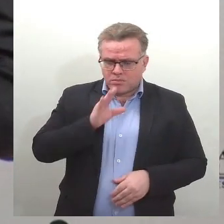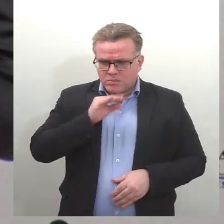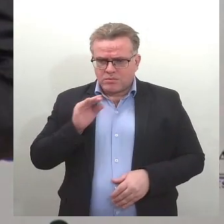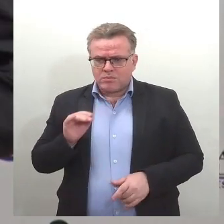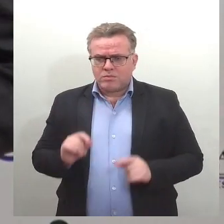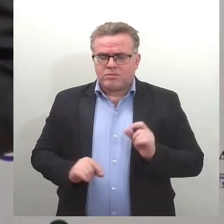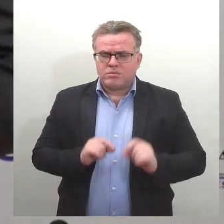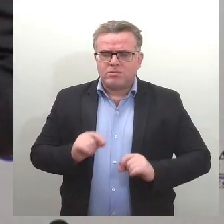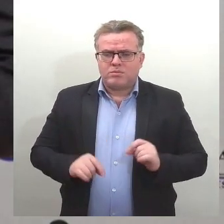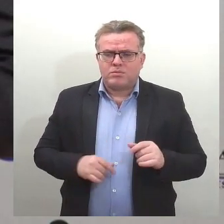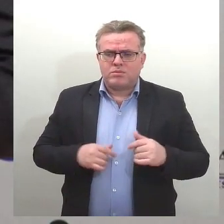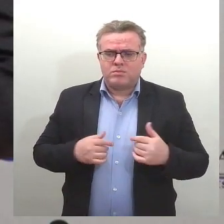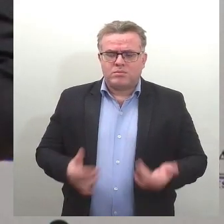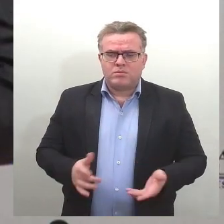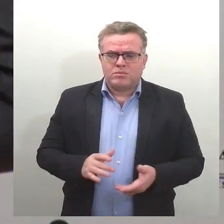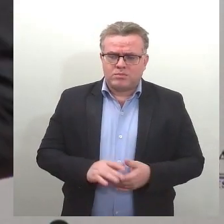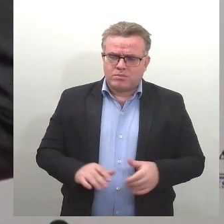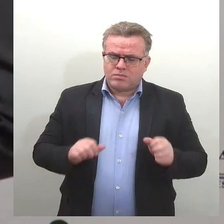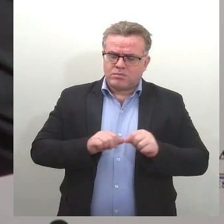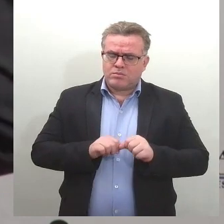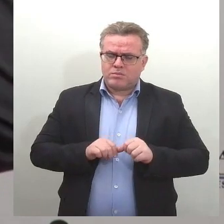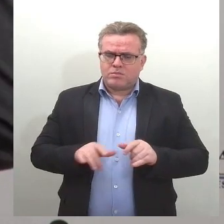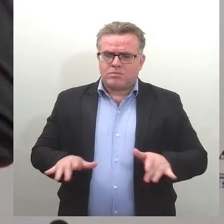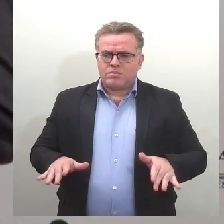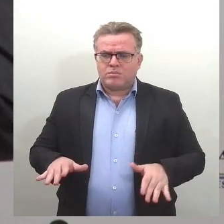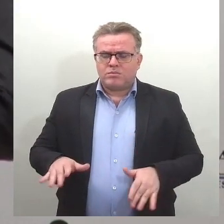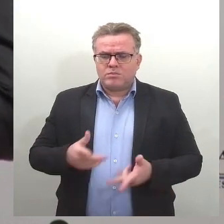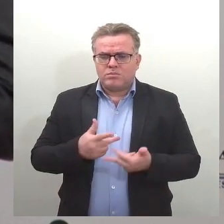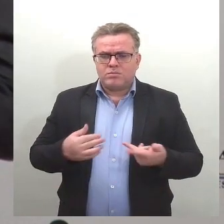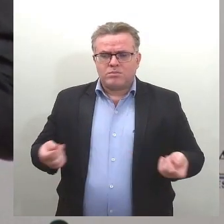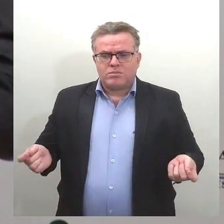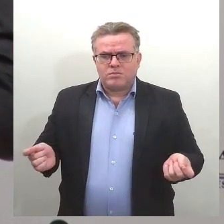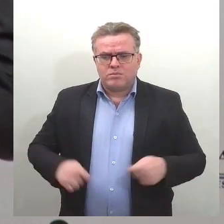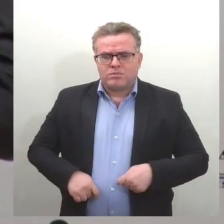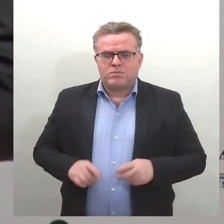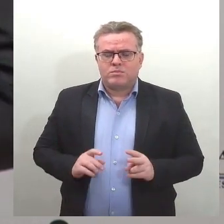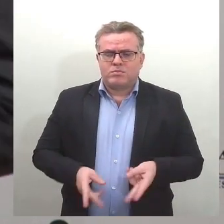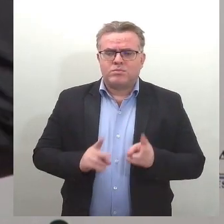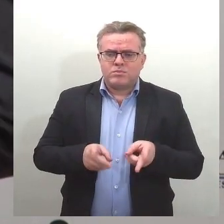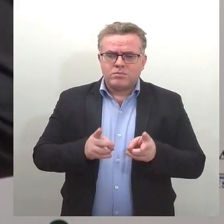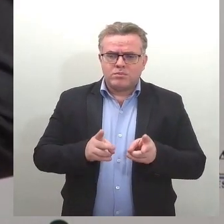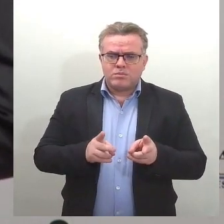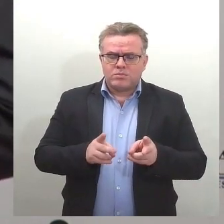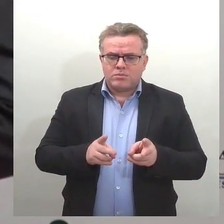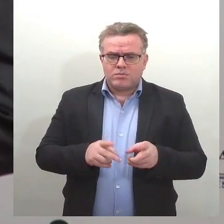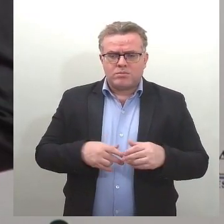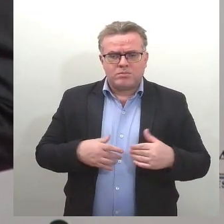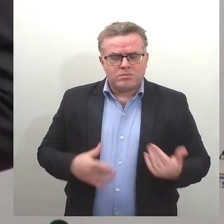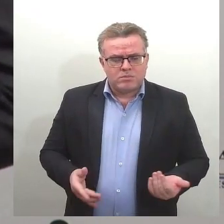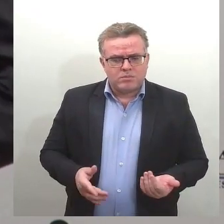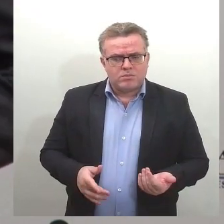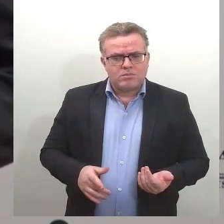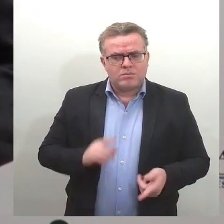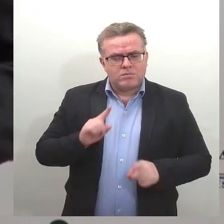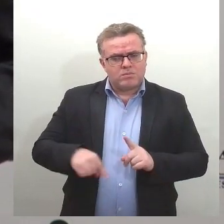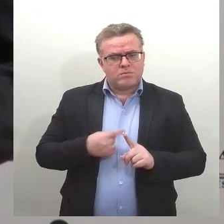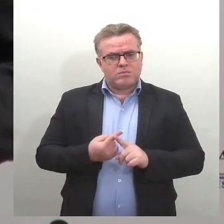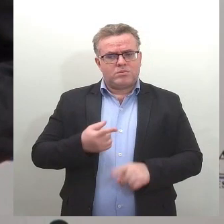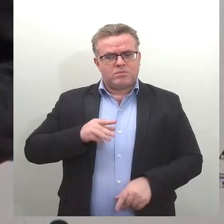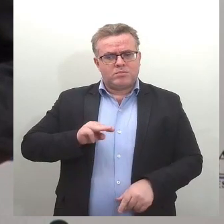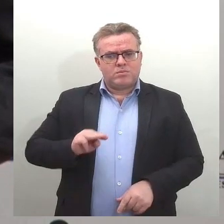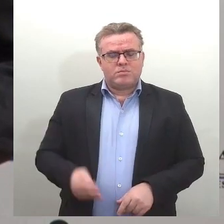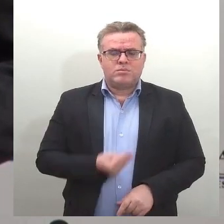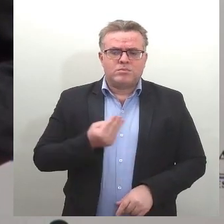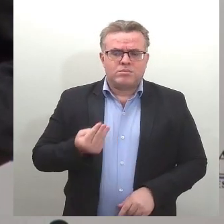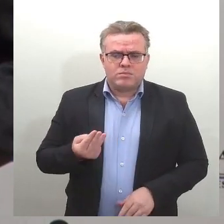na verdade, para esse caso específico, é em relação às próteses dentárias, né? Mais de 1.000 próteses, né, foram ofertadas, né, deputada? E aí